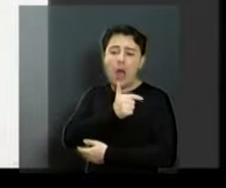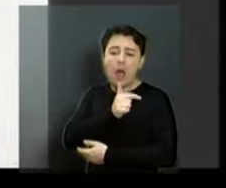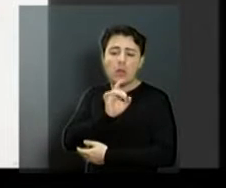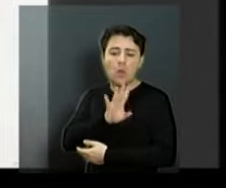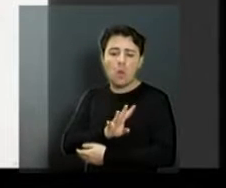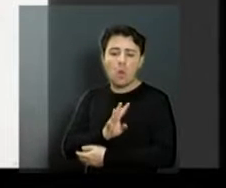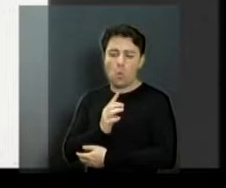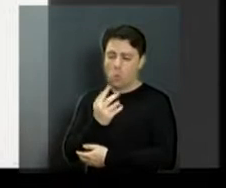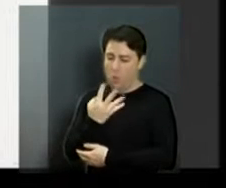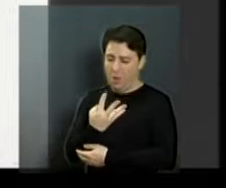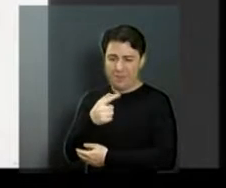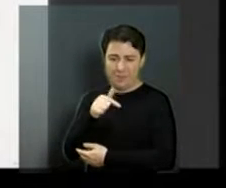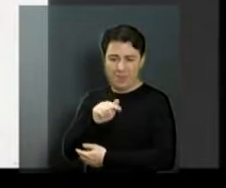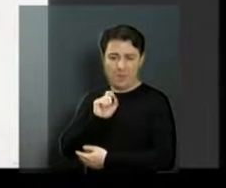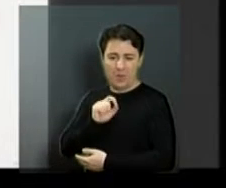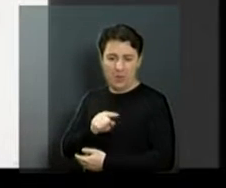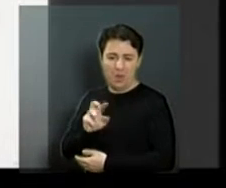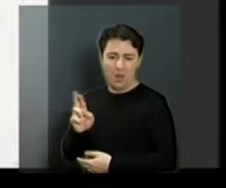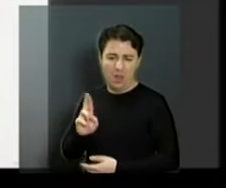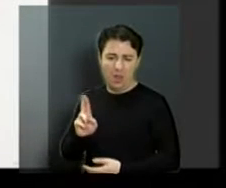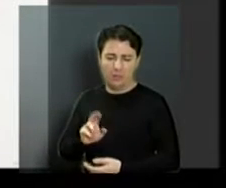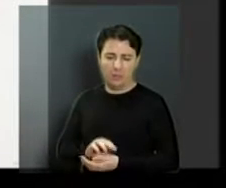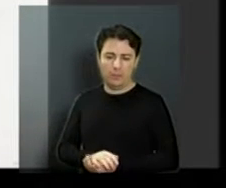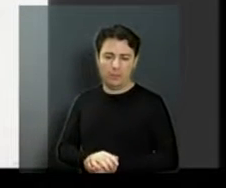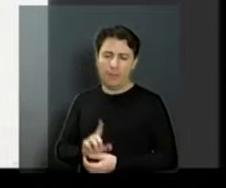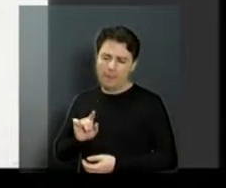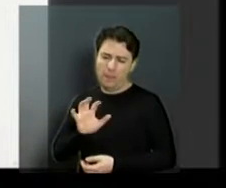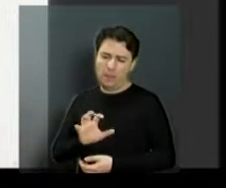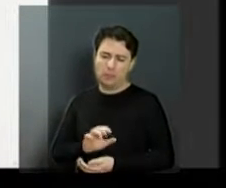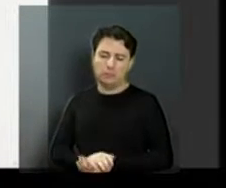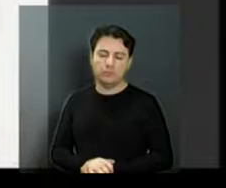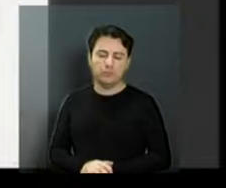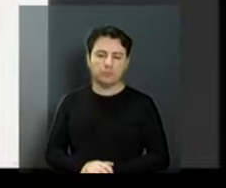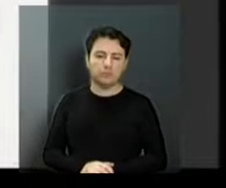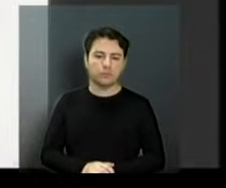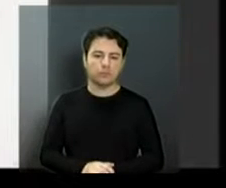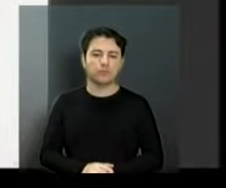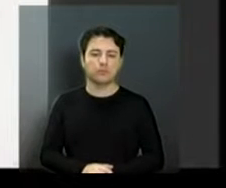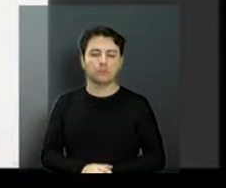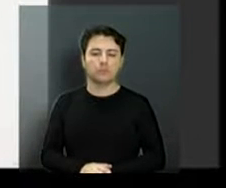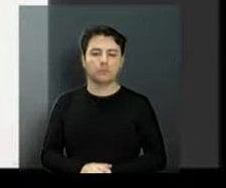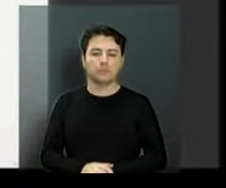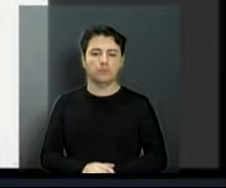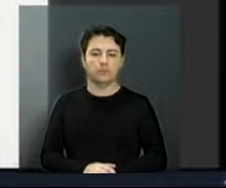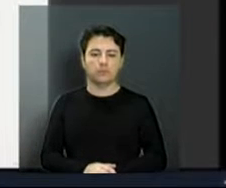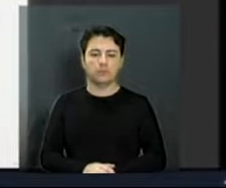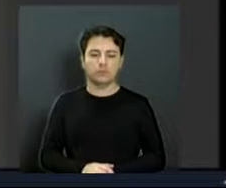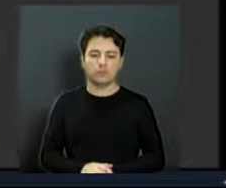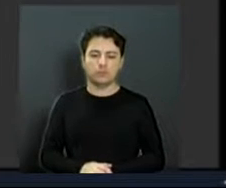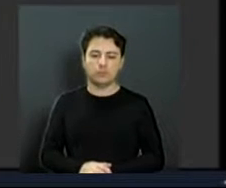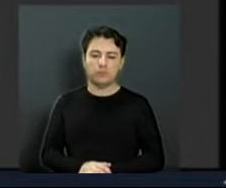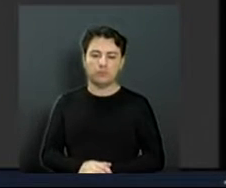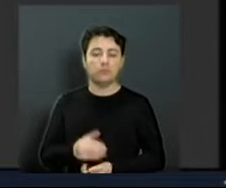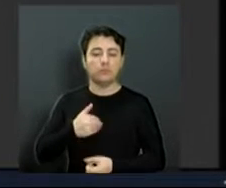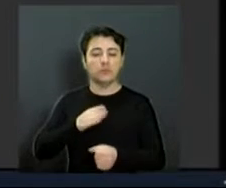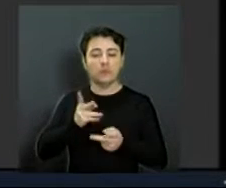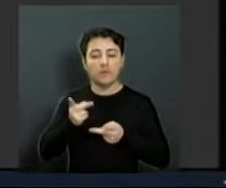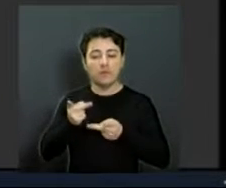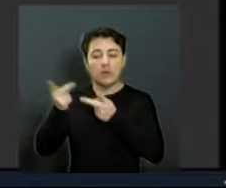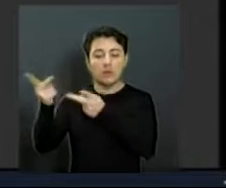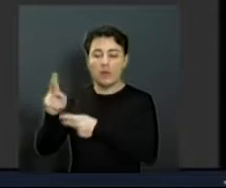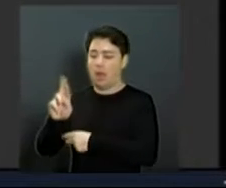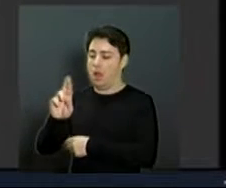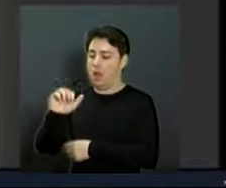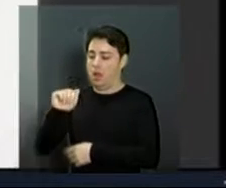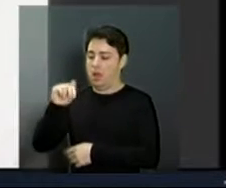valor de quase R$ 47.000. É isso. Bom, próximas fotos, nossa visita a Randon. A sede